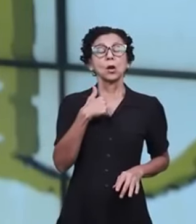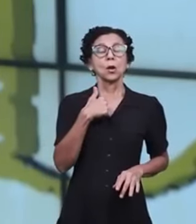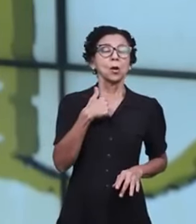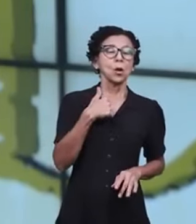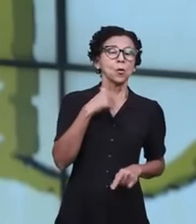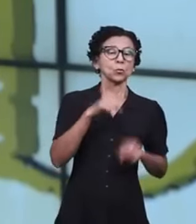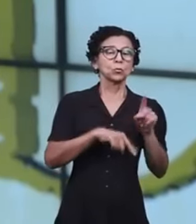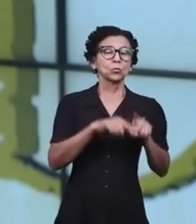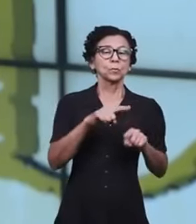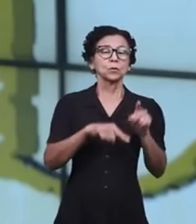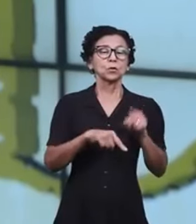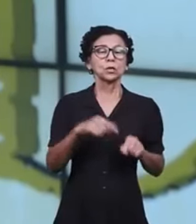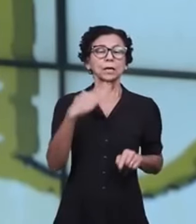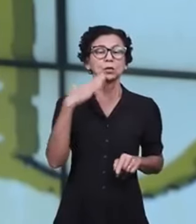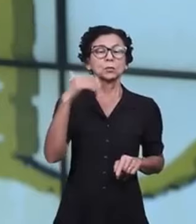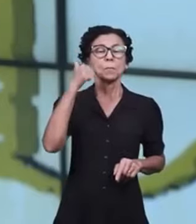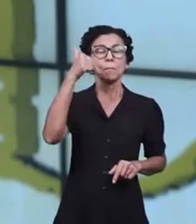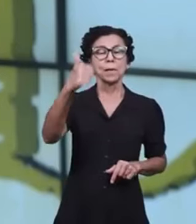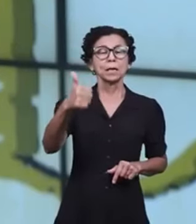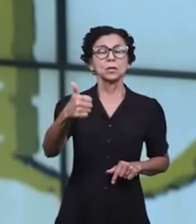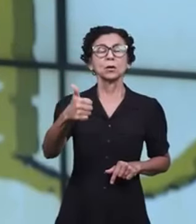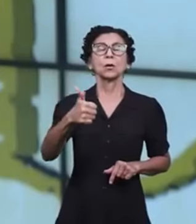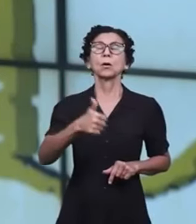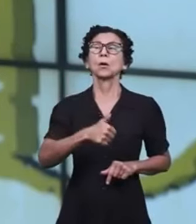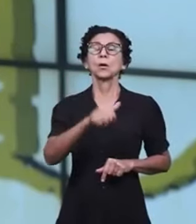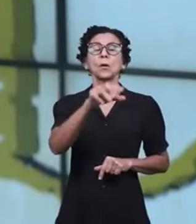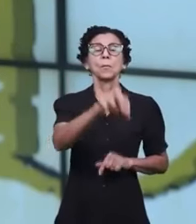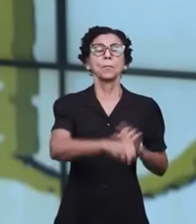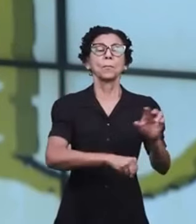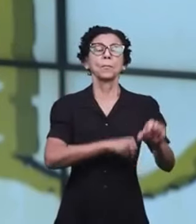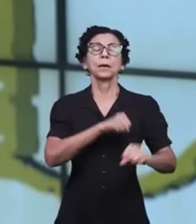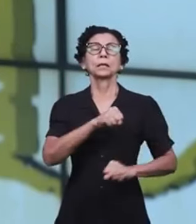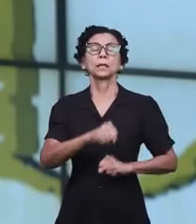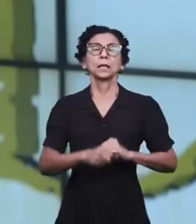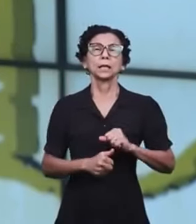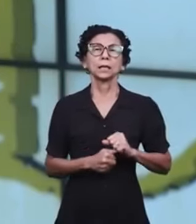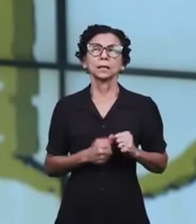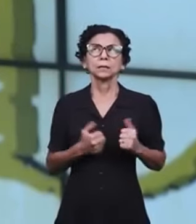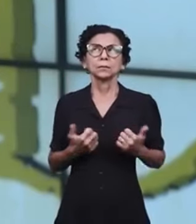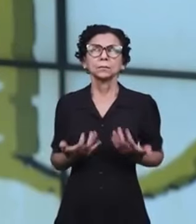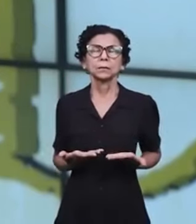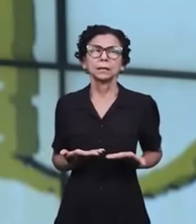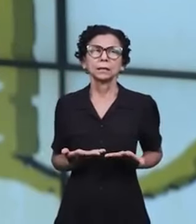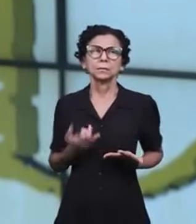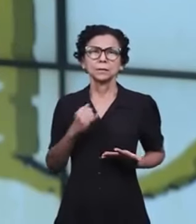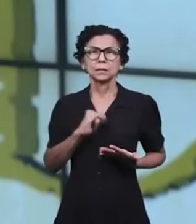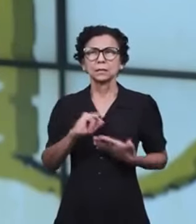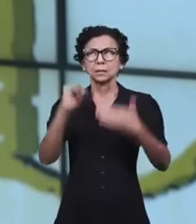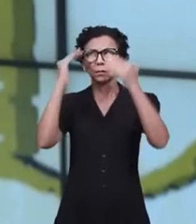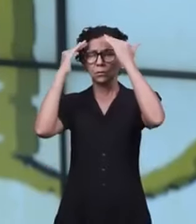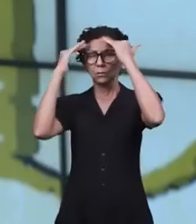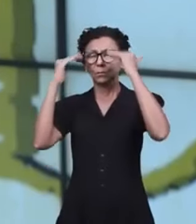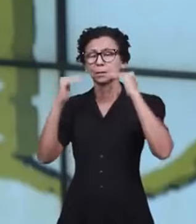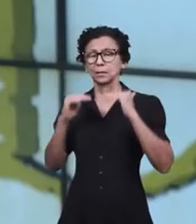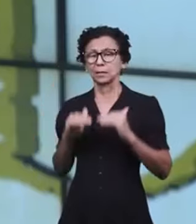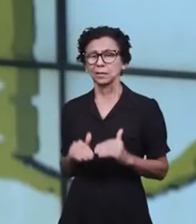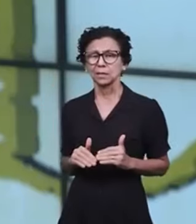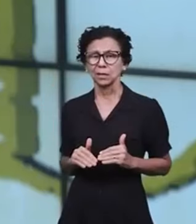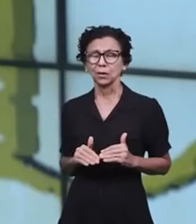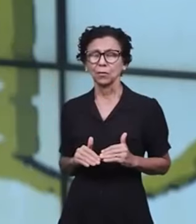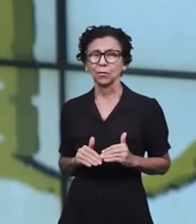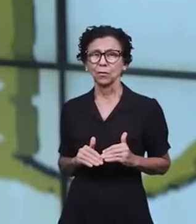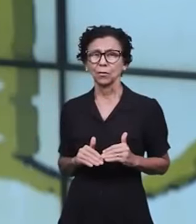melhor. Quer dizer, era malequita, era na desobediência, não era da vontade do Senhor, mas para ele era o melhor. Então